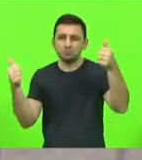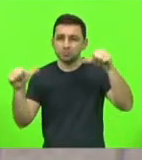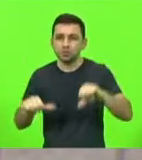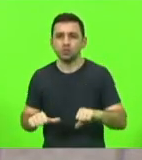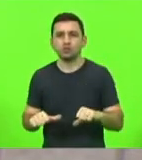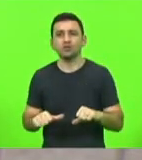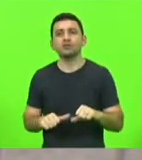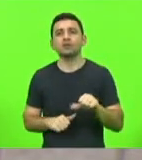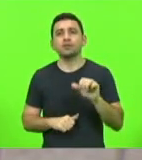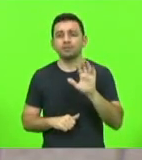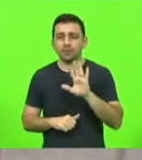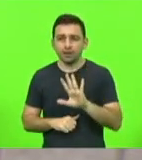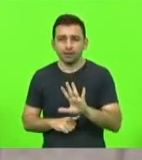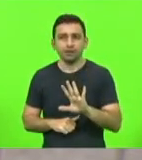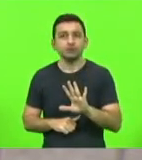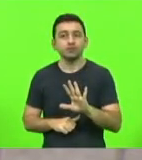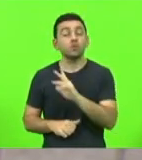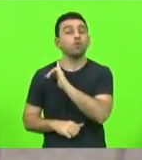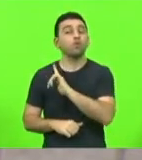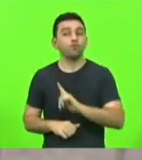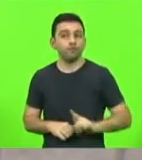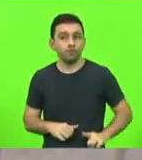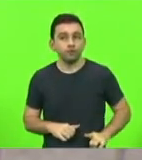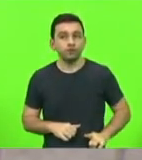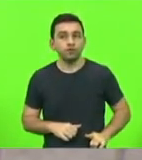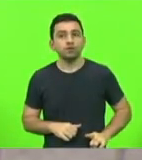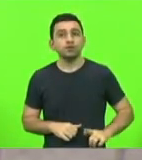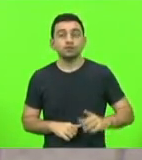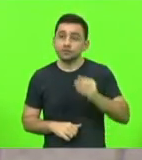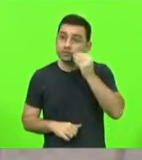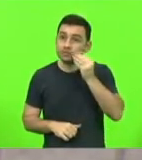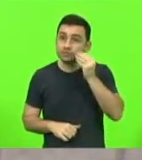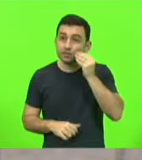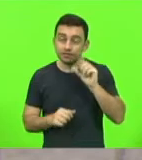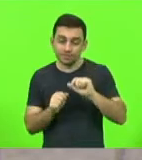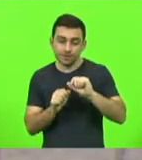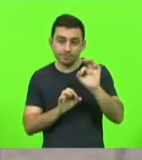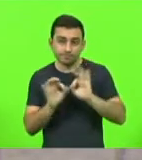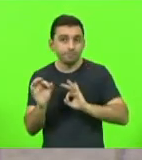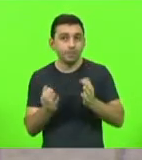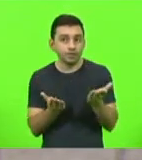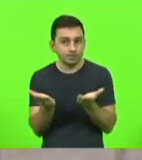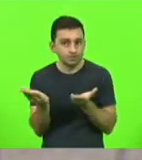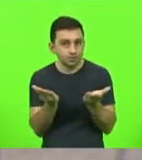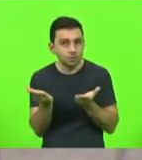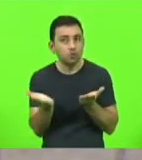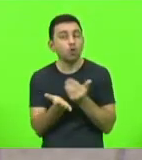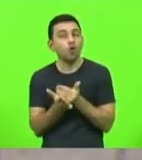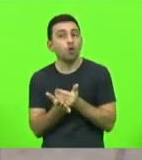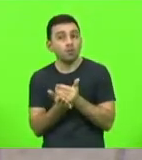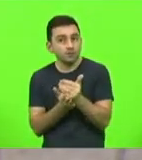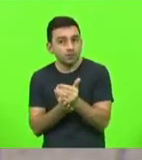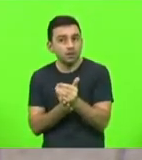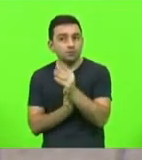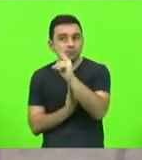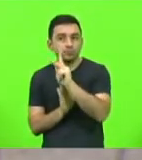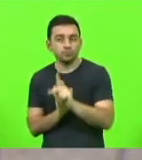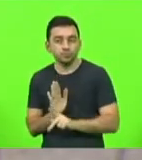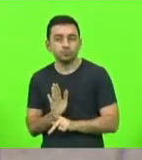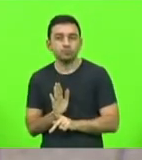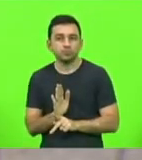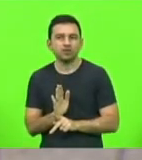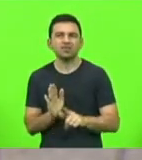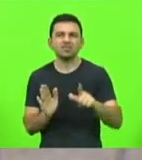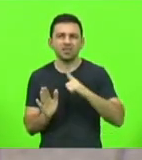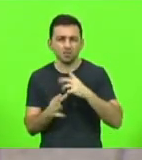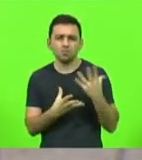mas, pelo menos, o governo do estado, ele tem feito as licitações para abrir esses projetos, e muitas